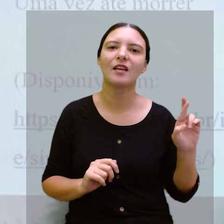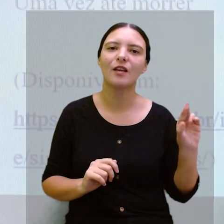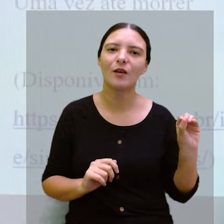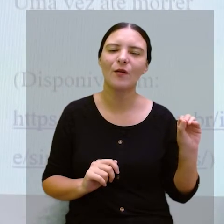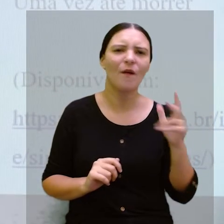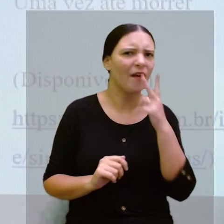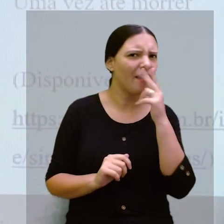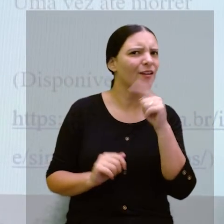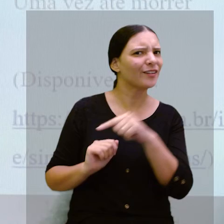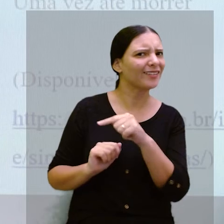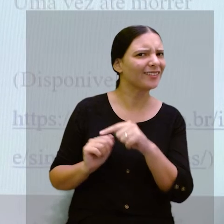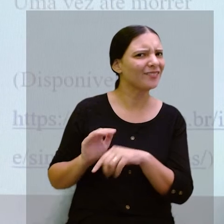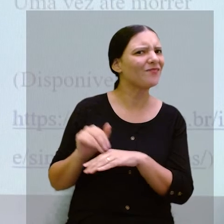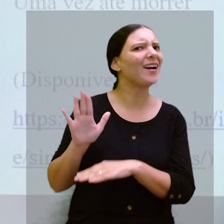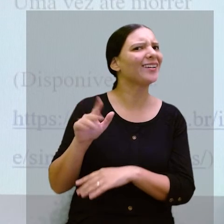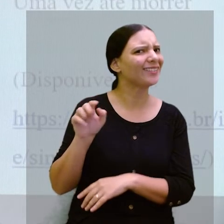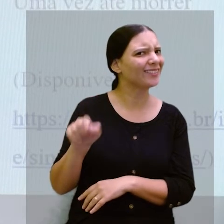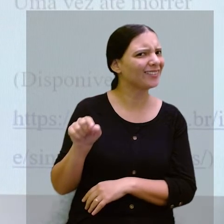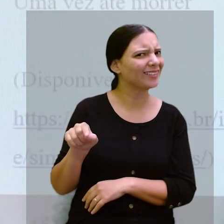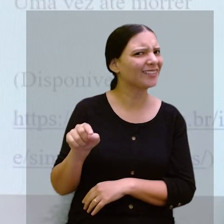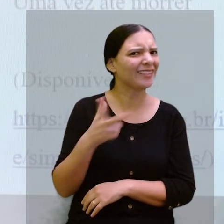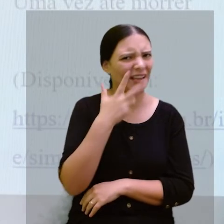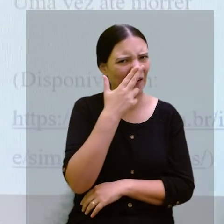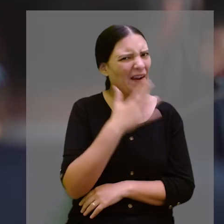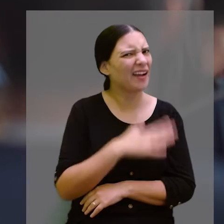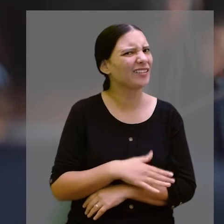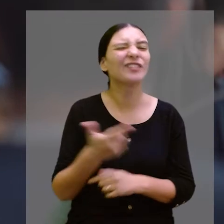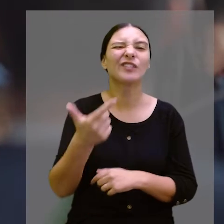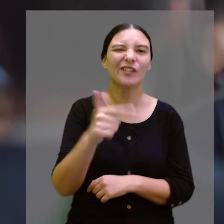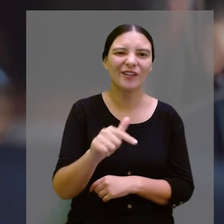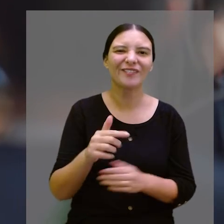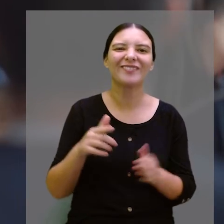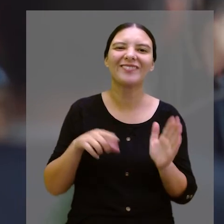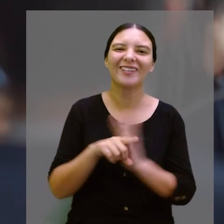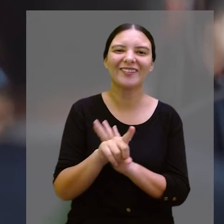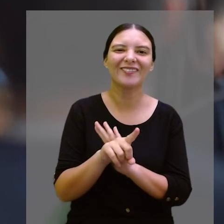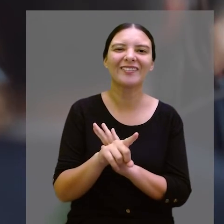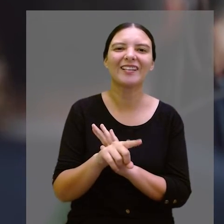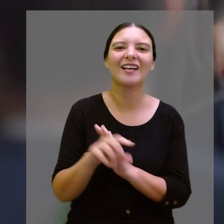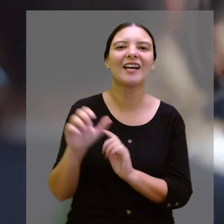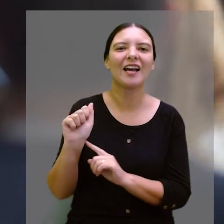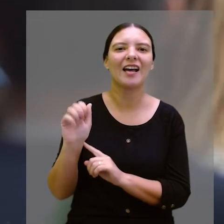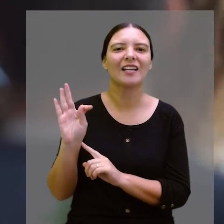que deu mais atlético, viu? Tá, de novo? Então, quem é atlético?